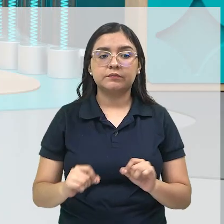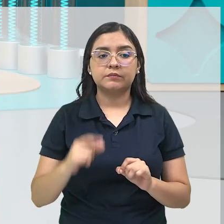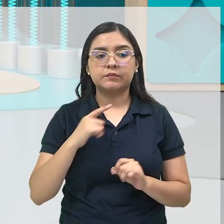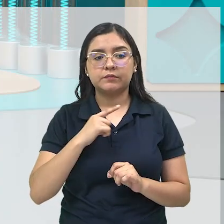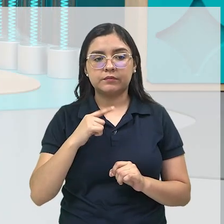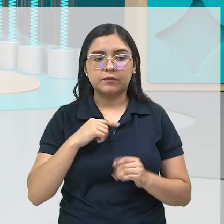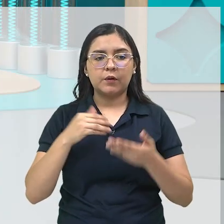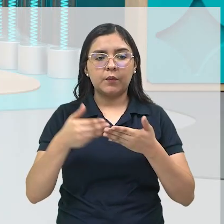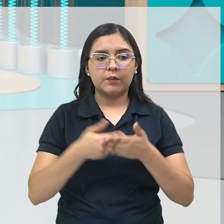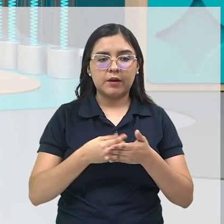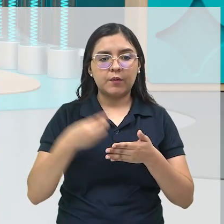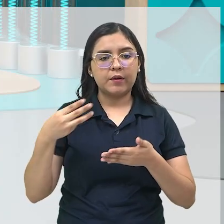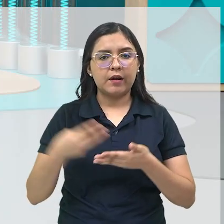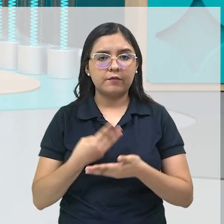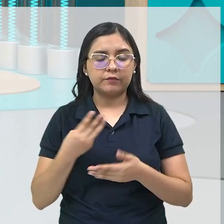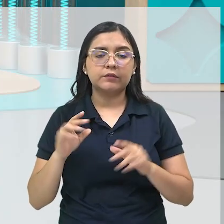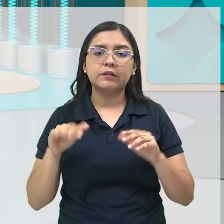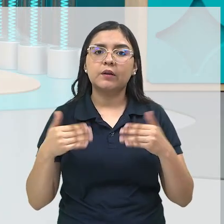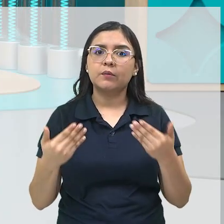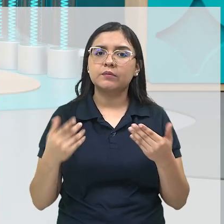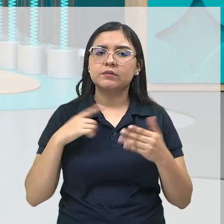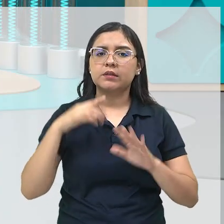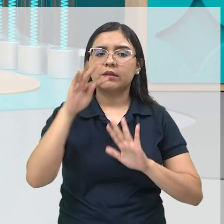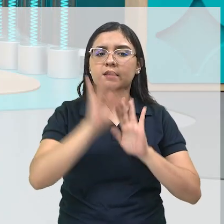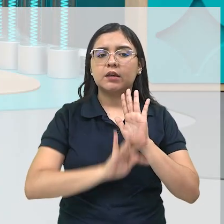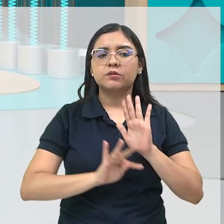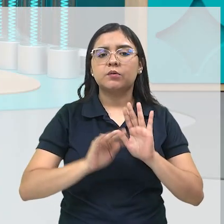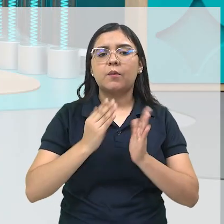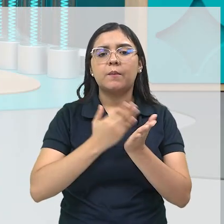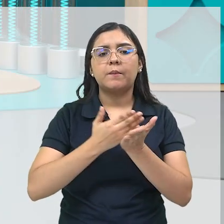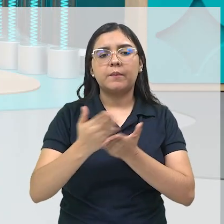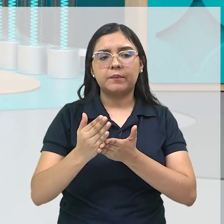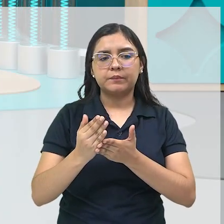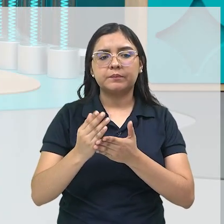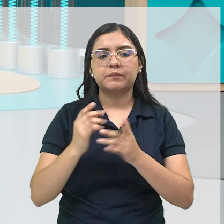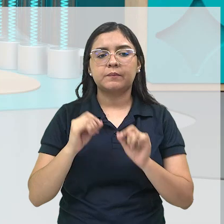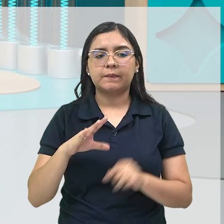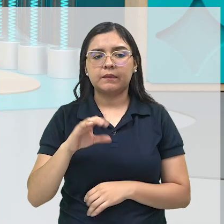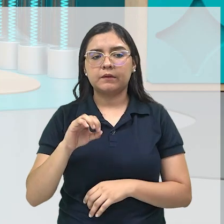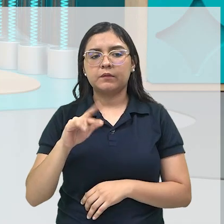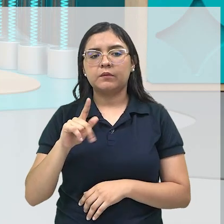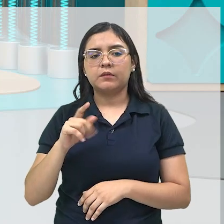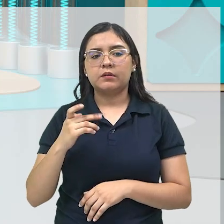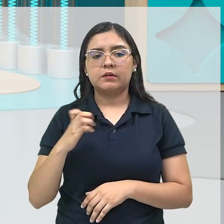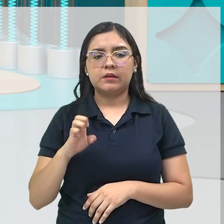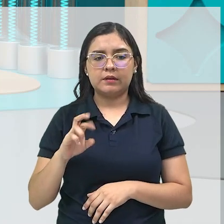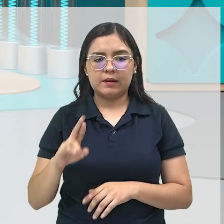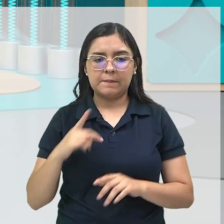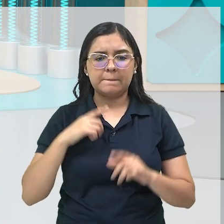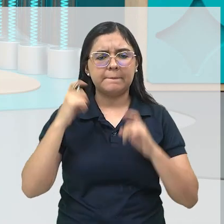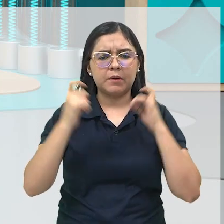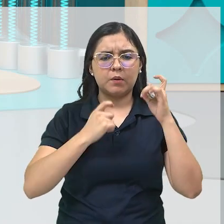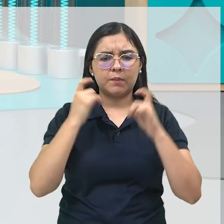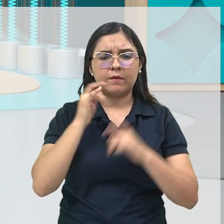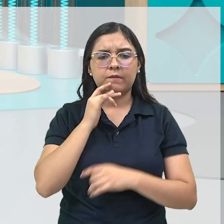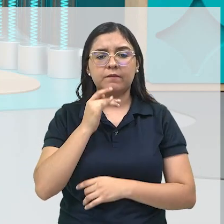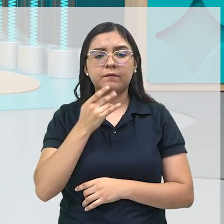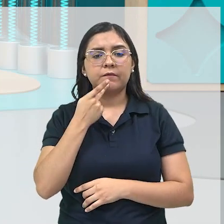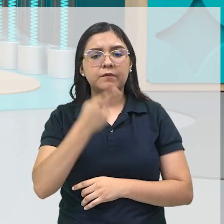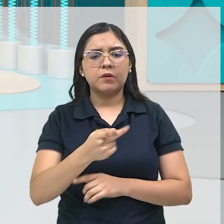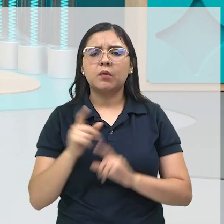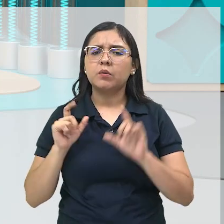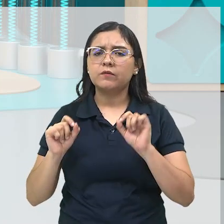e o garfo. Então, nesse texto teatral começa assim. A colher, preocupada, diz: "O que